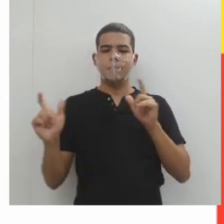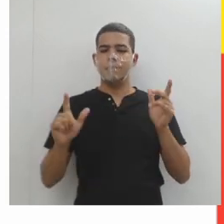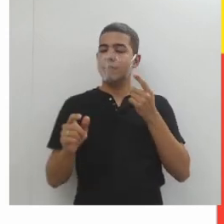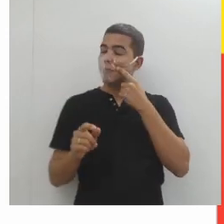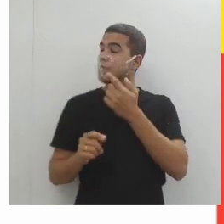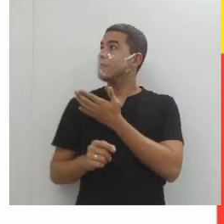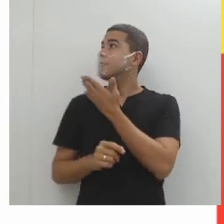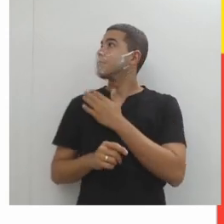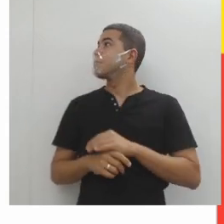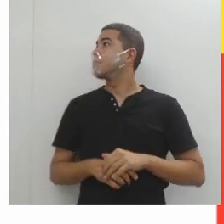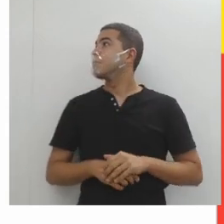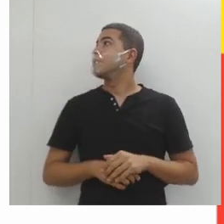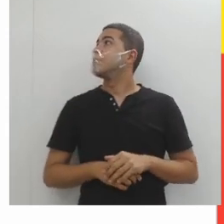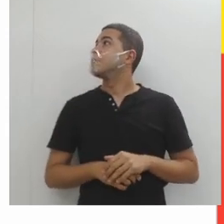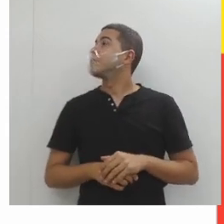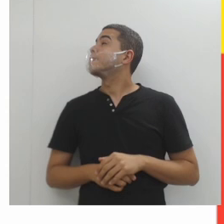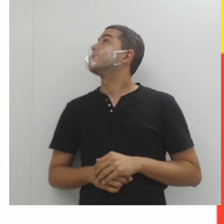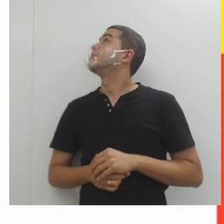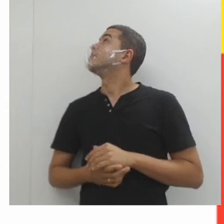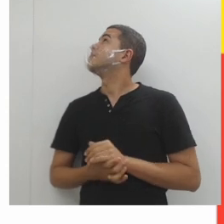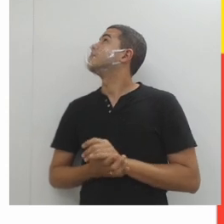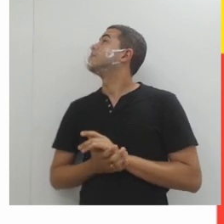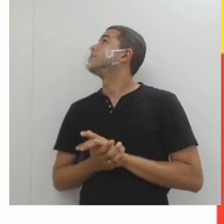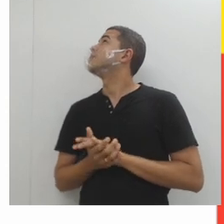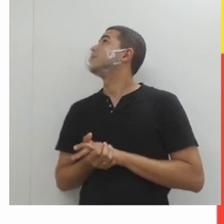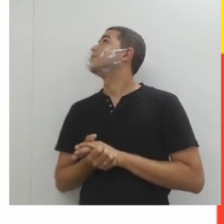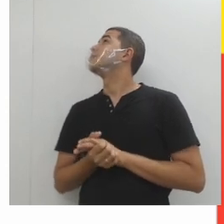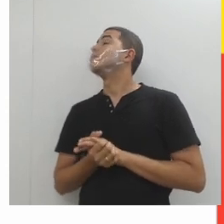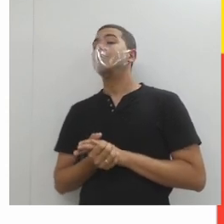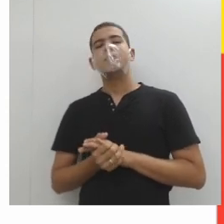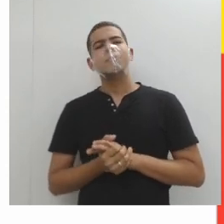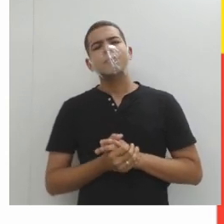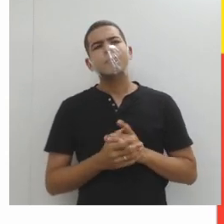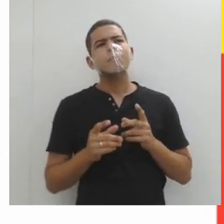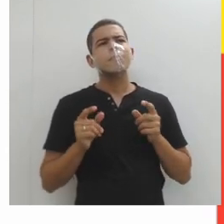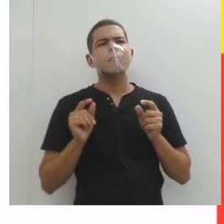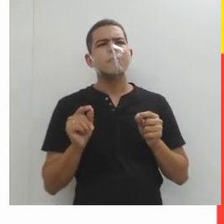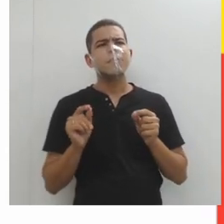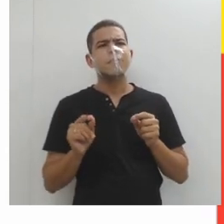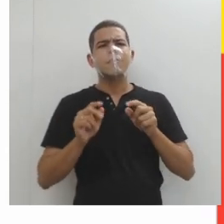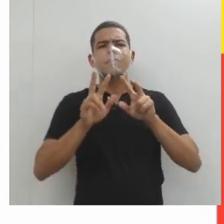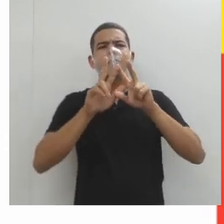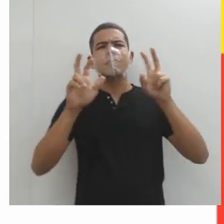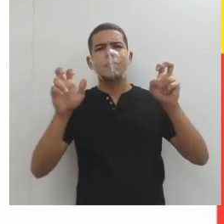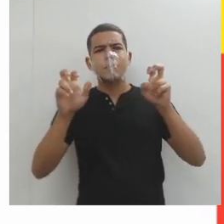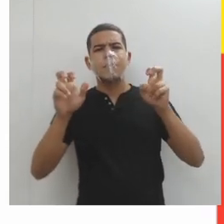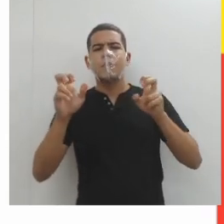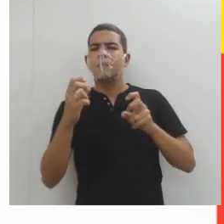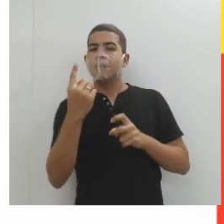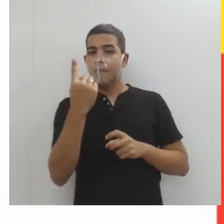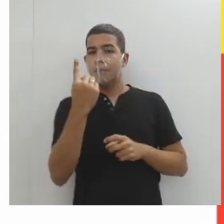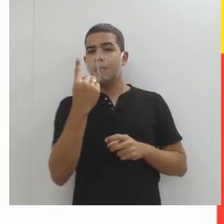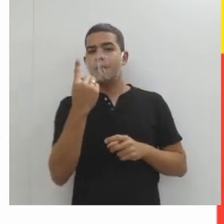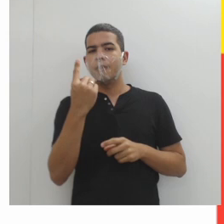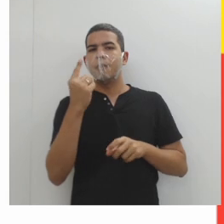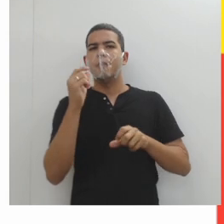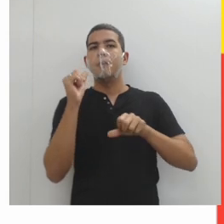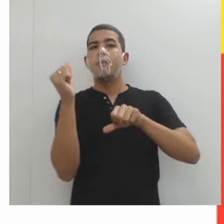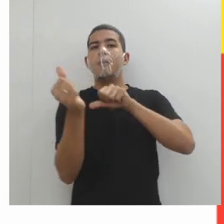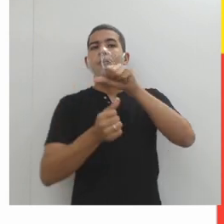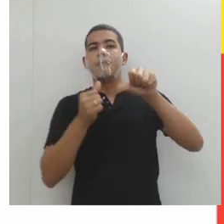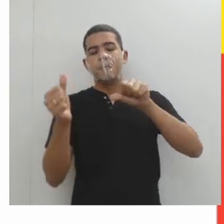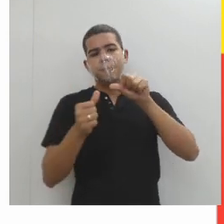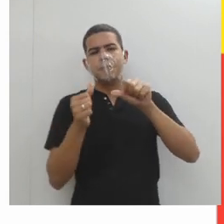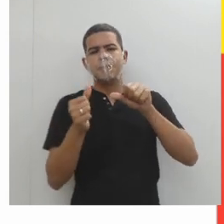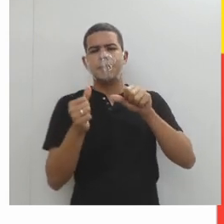tem Rewrite the sentences according to the information given. A gente tem uma frase e você vai ter que transformar essa frase aí de acordo com a